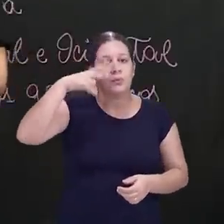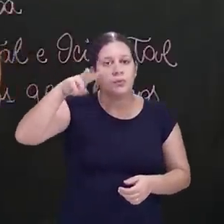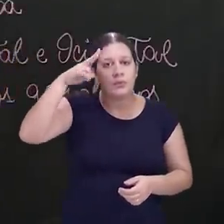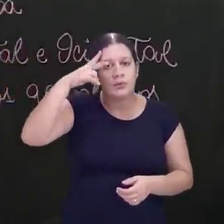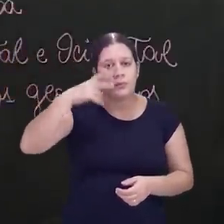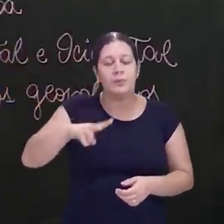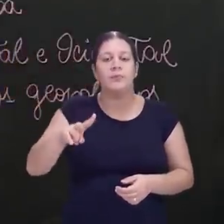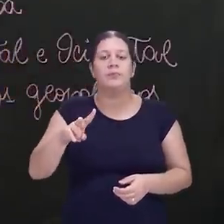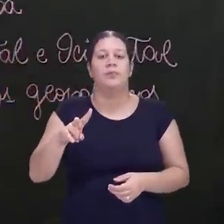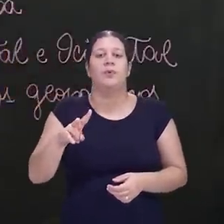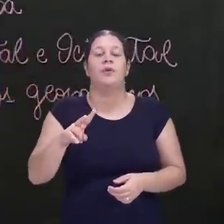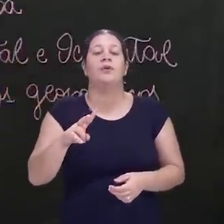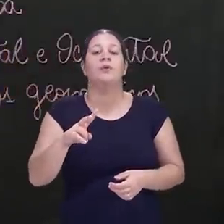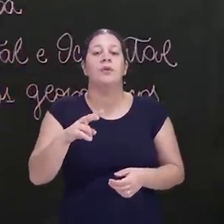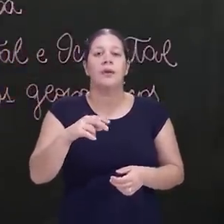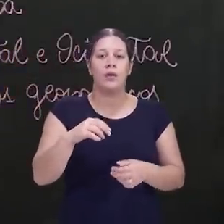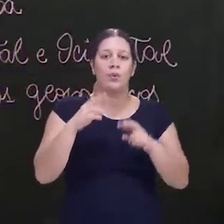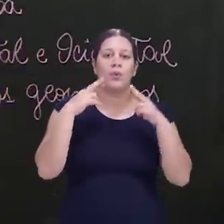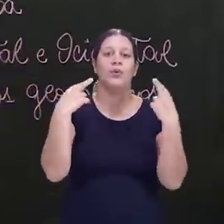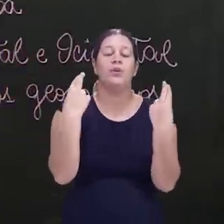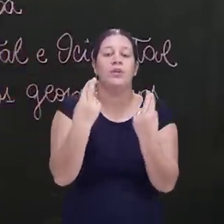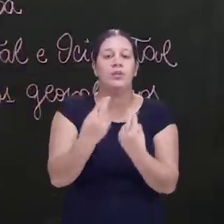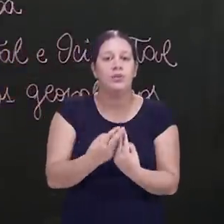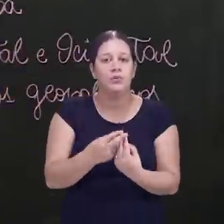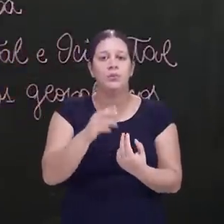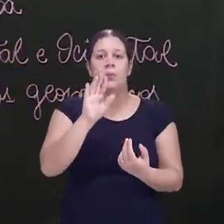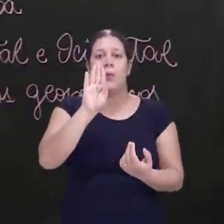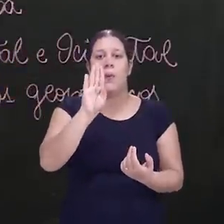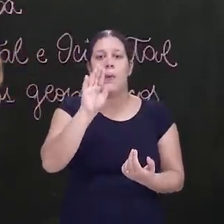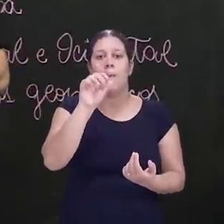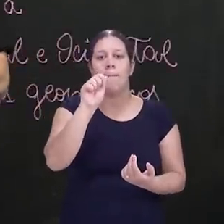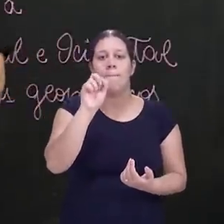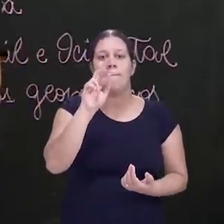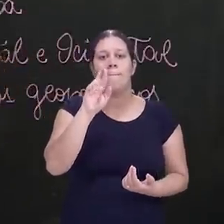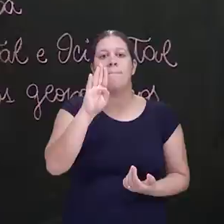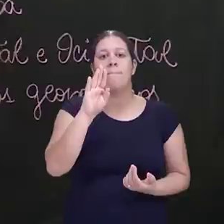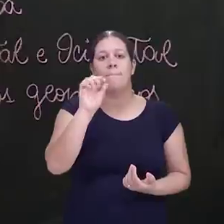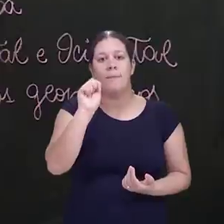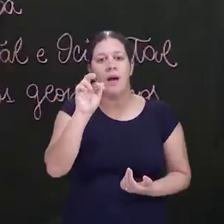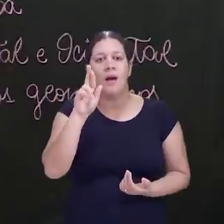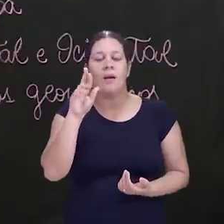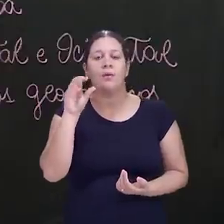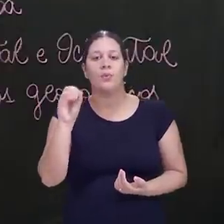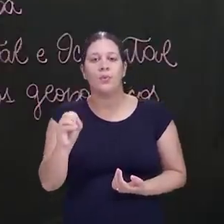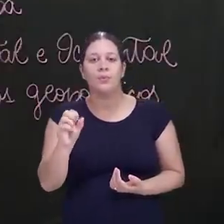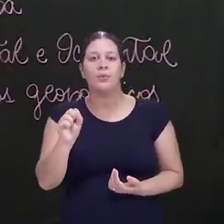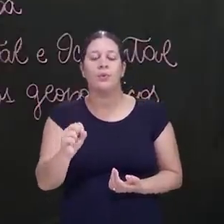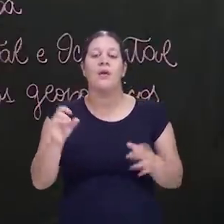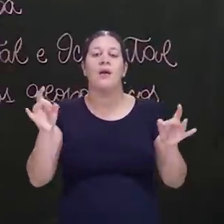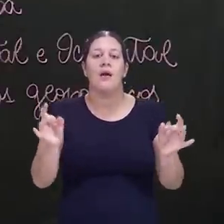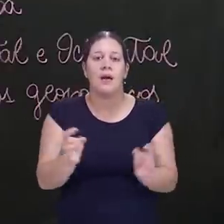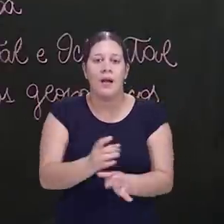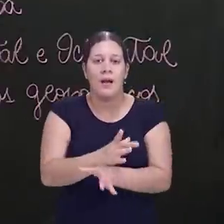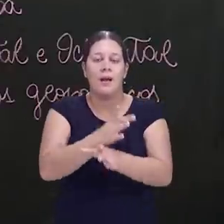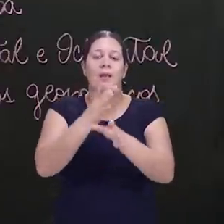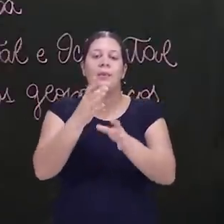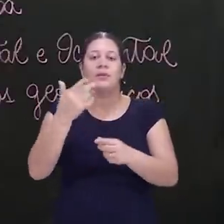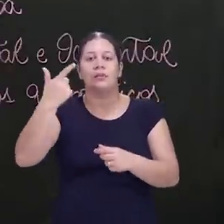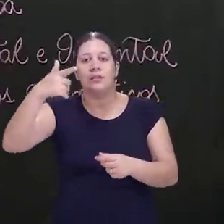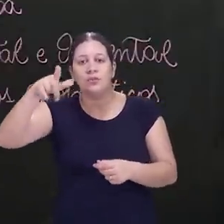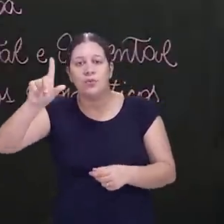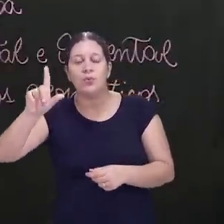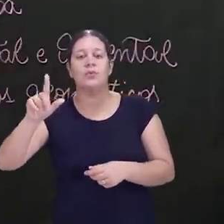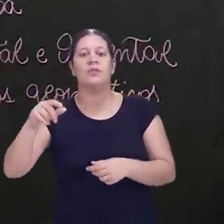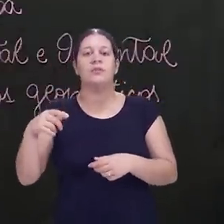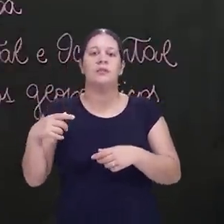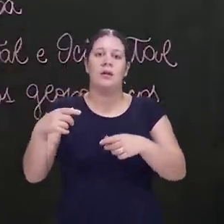eles compunham aí os chamados reinos bárbaros, que lá na época do Império Romano acabaram chegando nas outras áreas